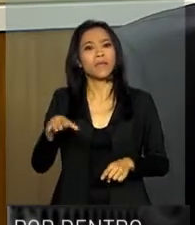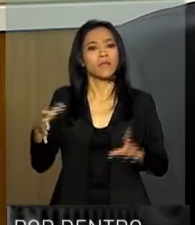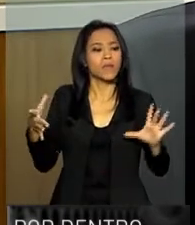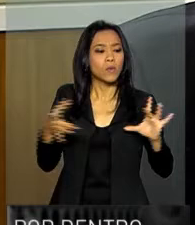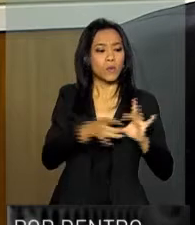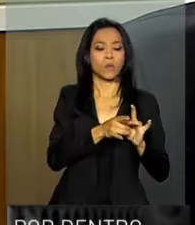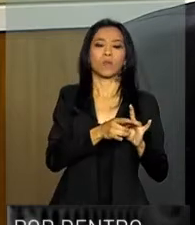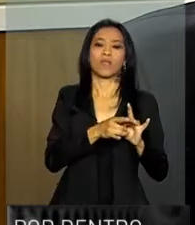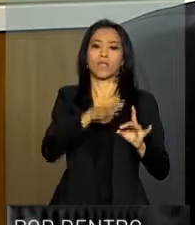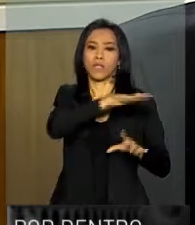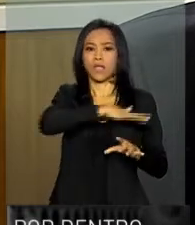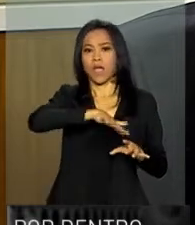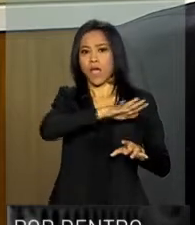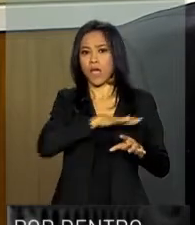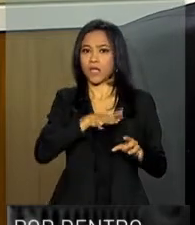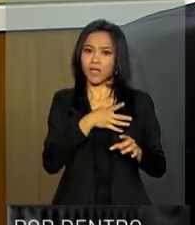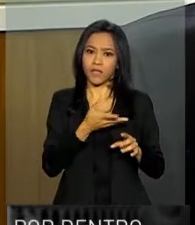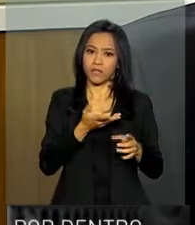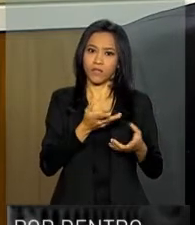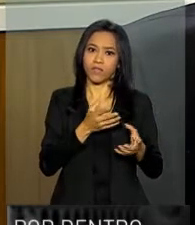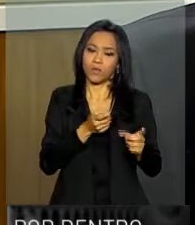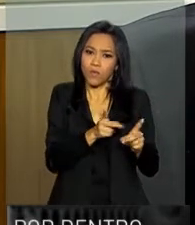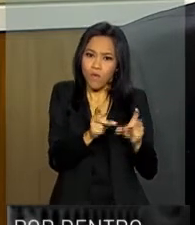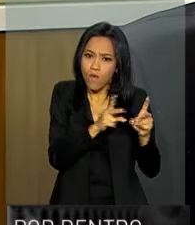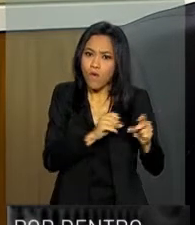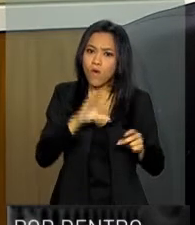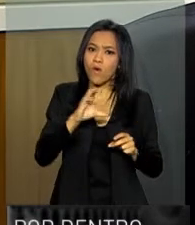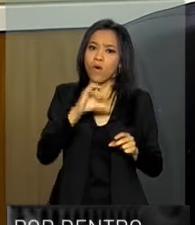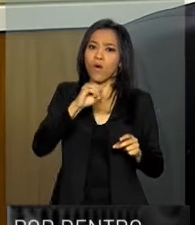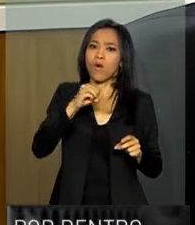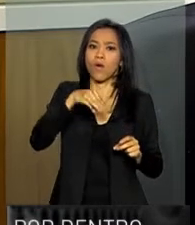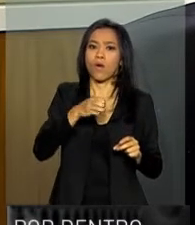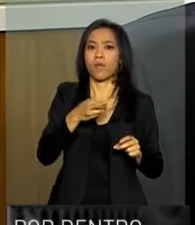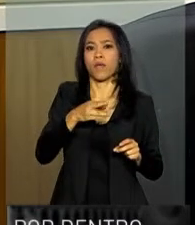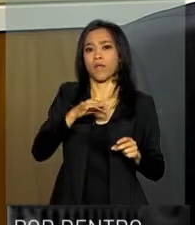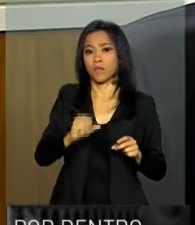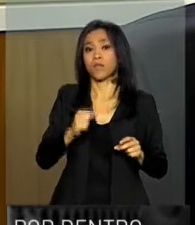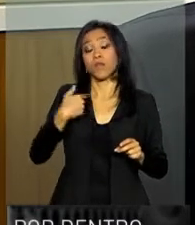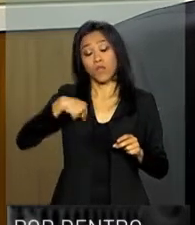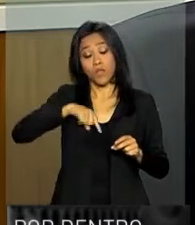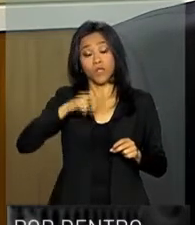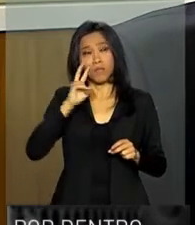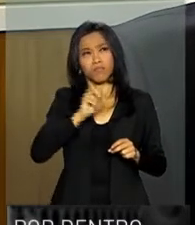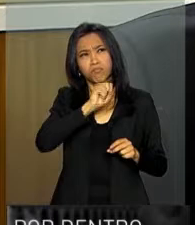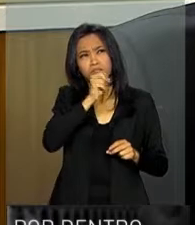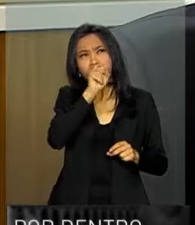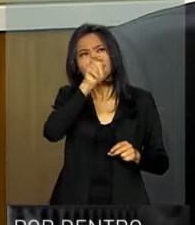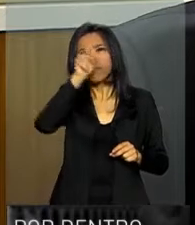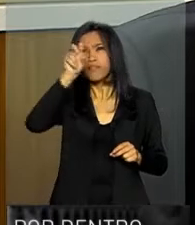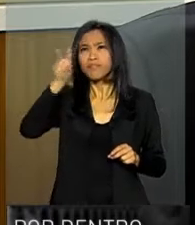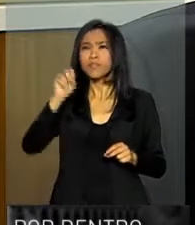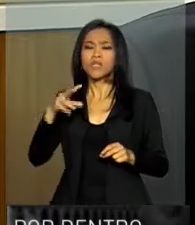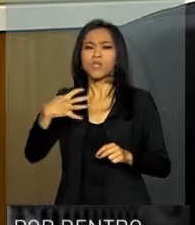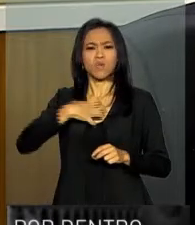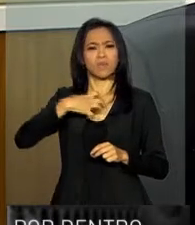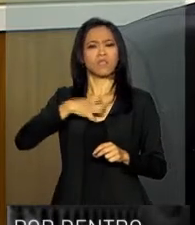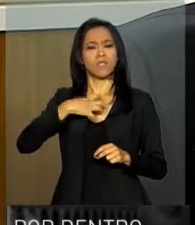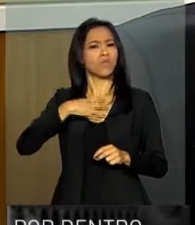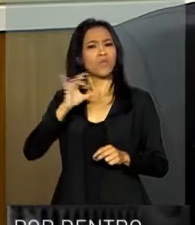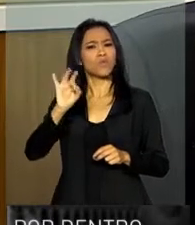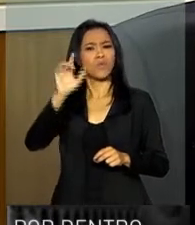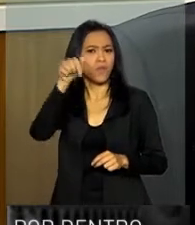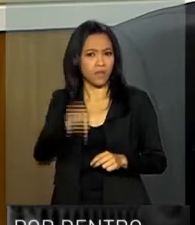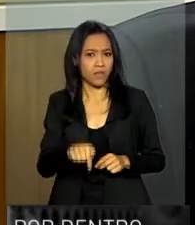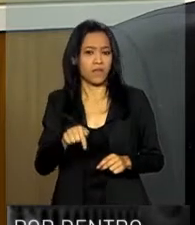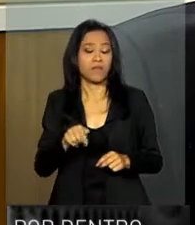é então nós temos acompanhado o desenvolvimento em vários lugares ea sensação que eu tenho não só aqui mas em geral é que nós temos